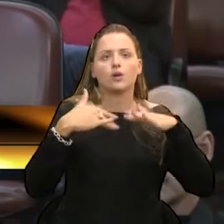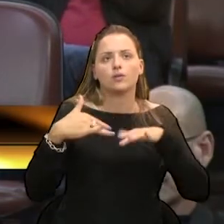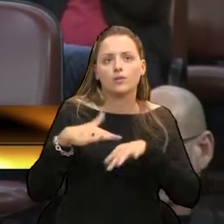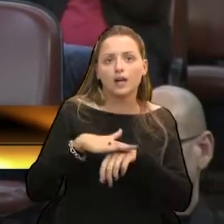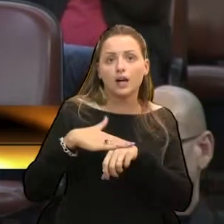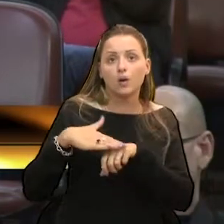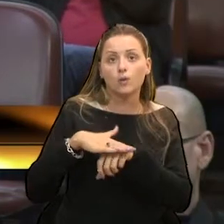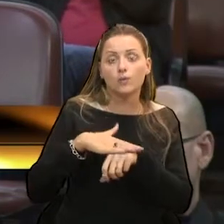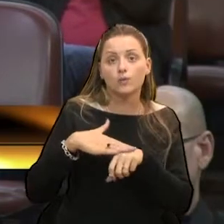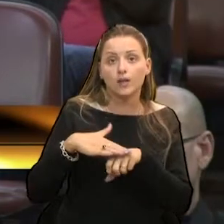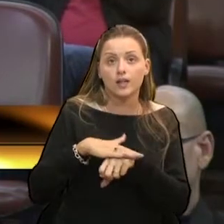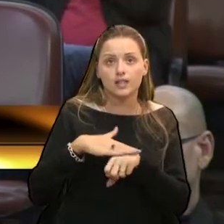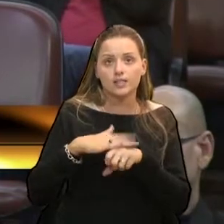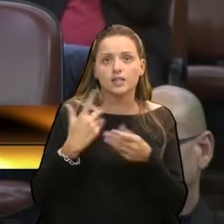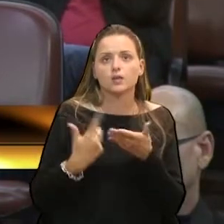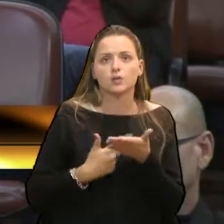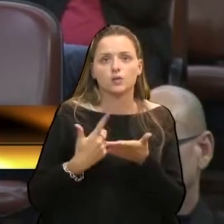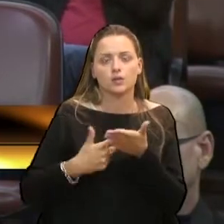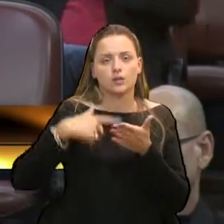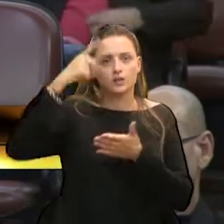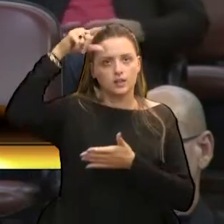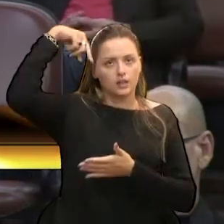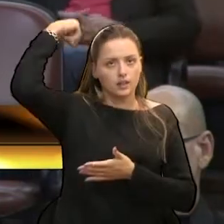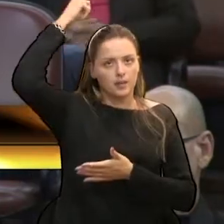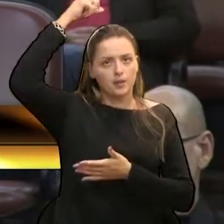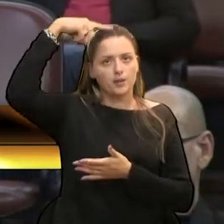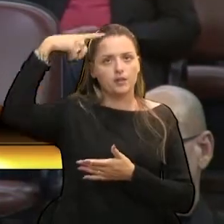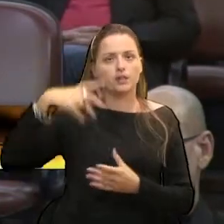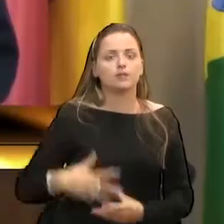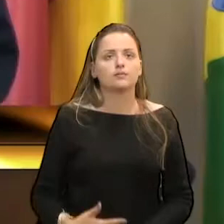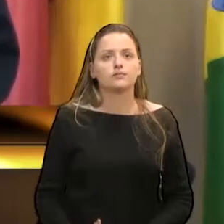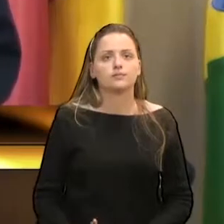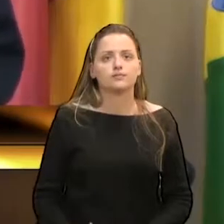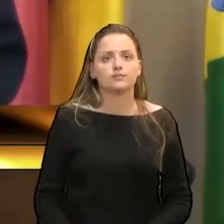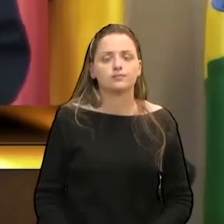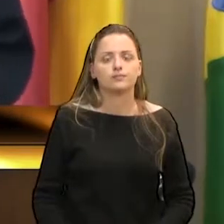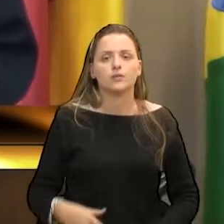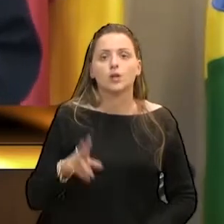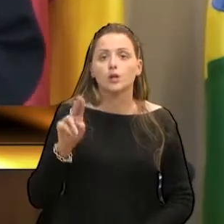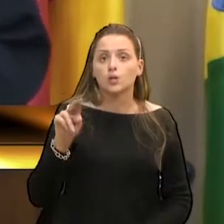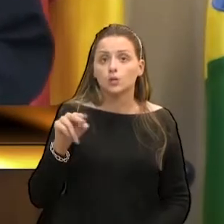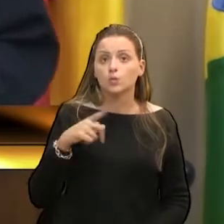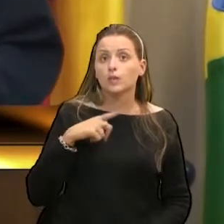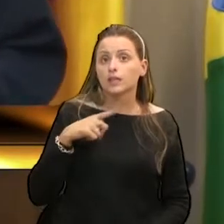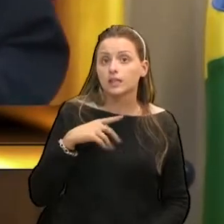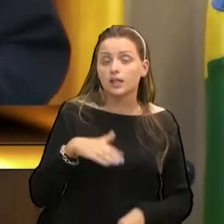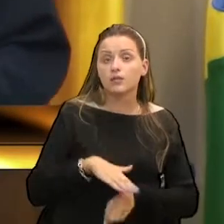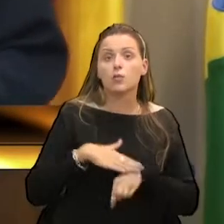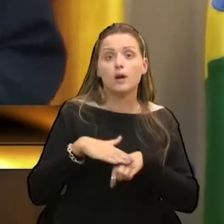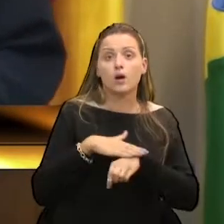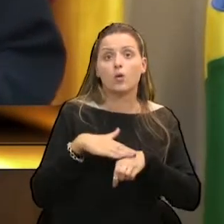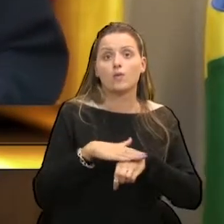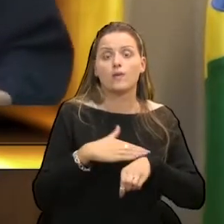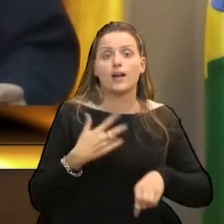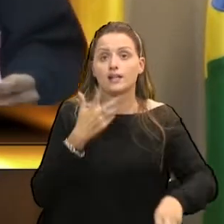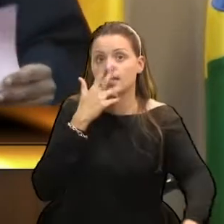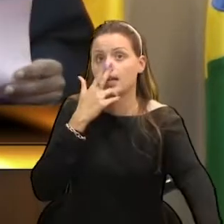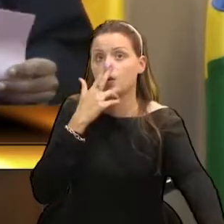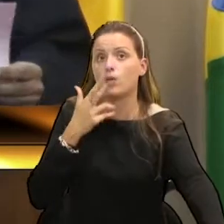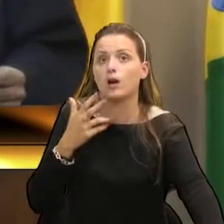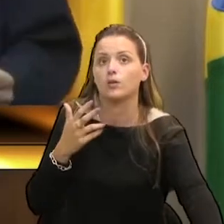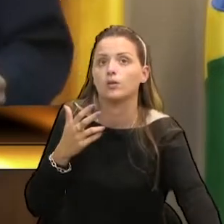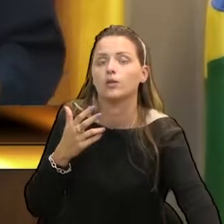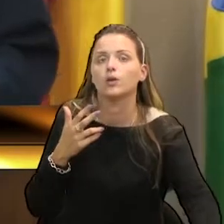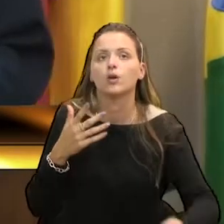dos Espíritos. Nunca houve, aliás, um diálogo como este. Jamais um homem